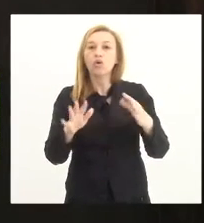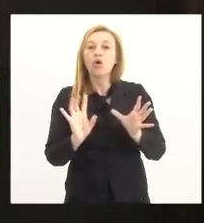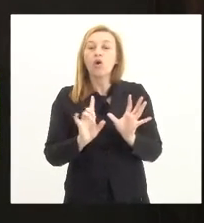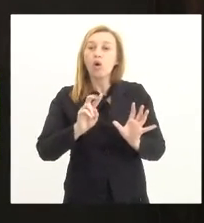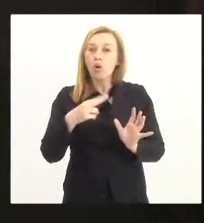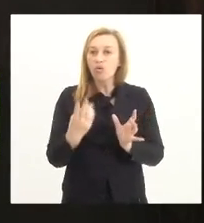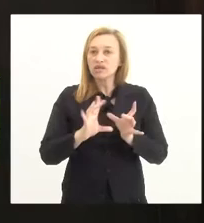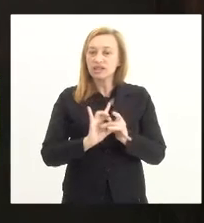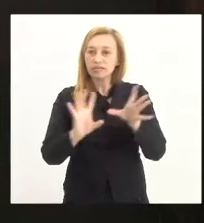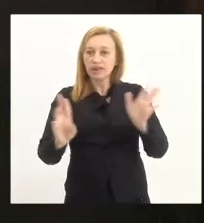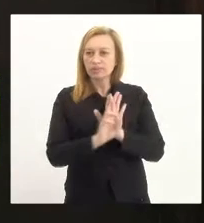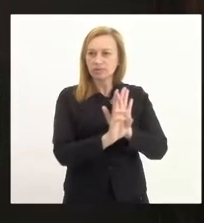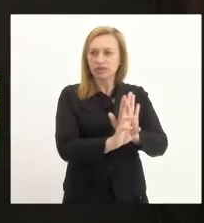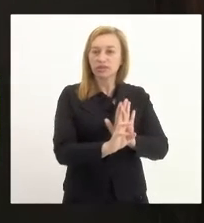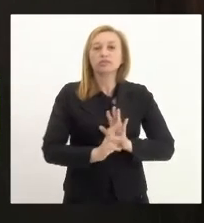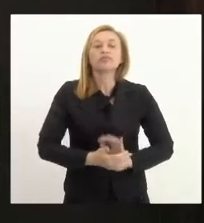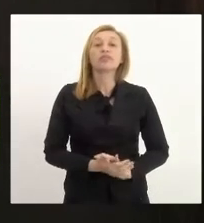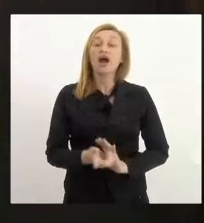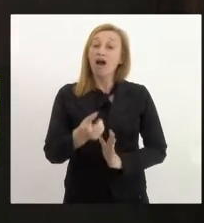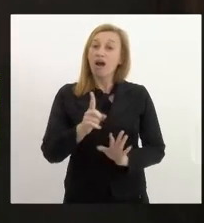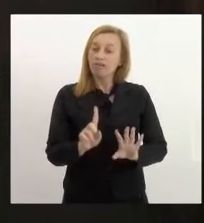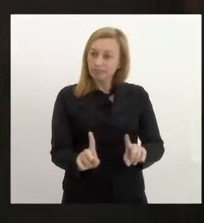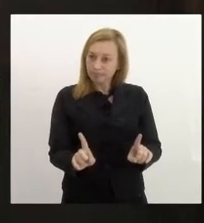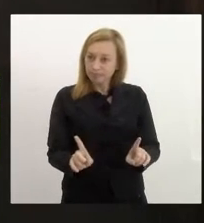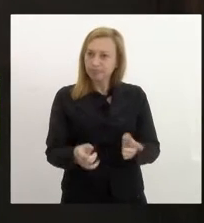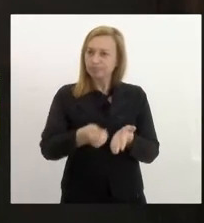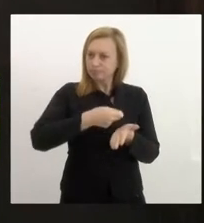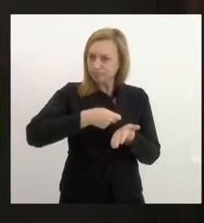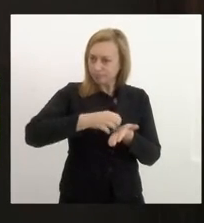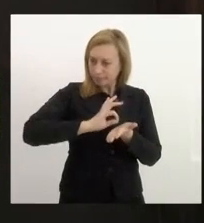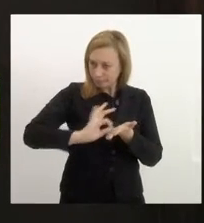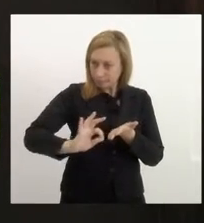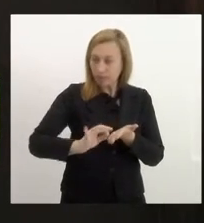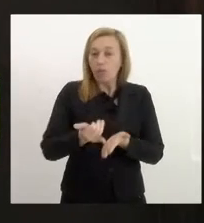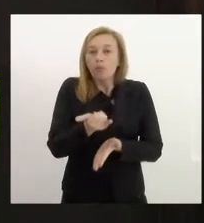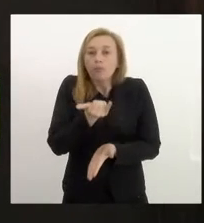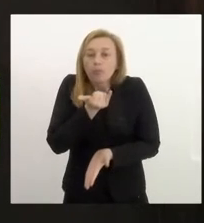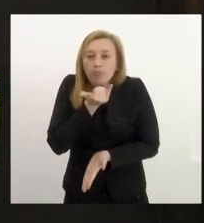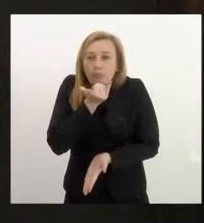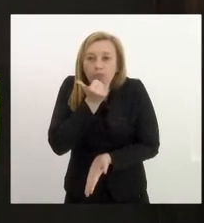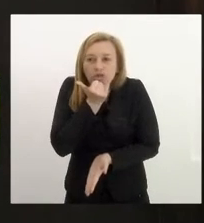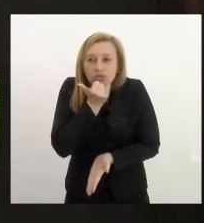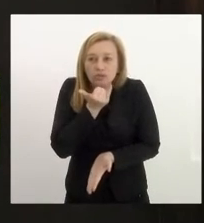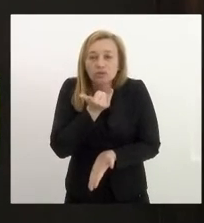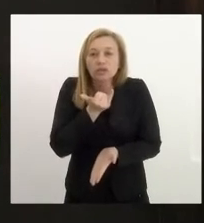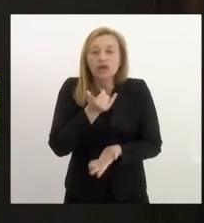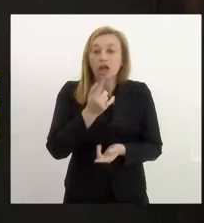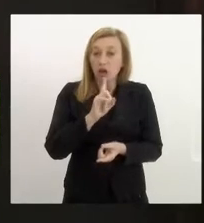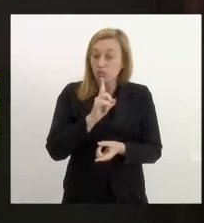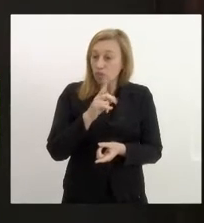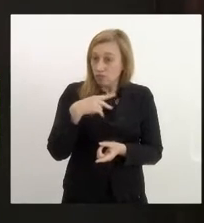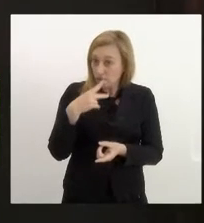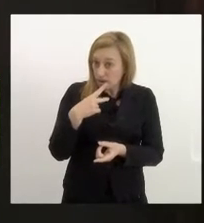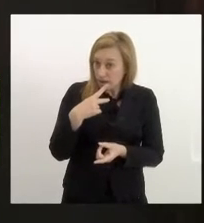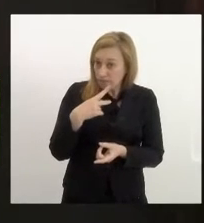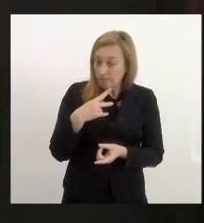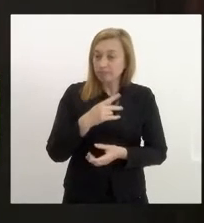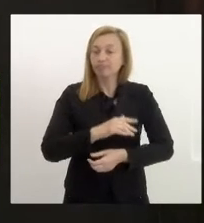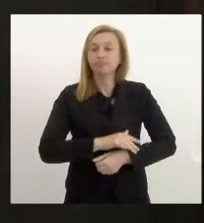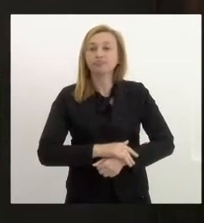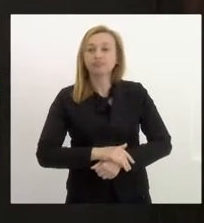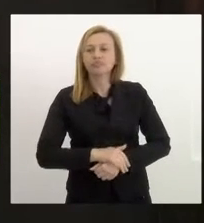representante obrigado a gente inscrições a senhora me perdoe é porque eu não falei porque já